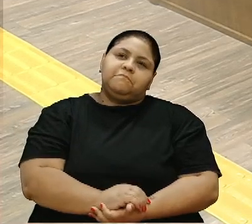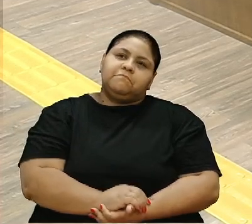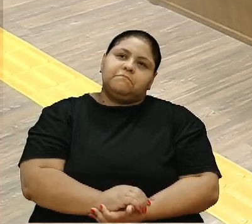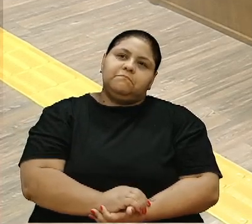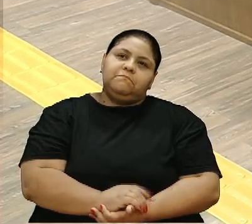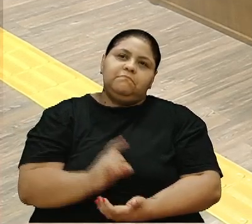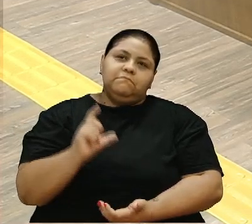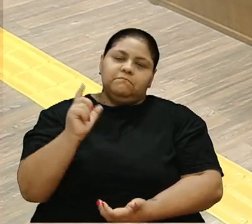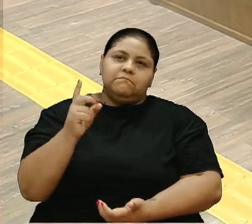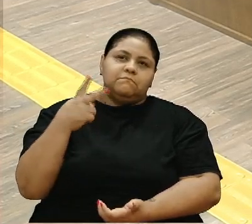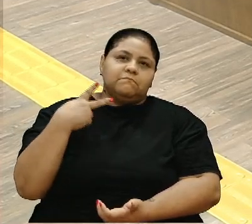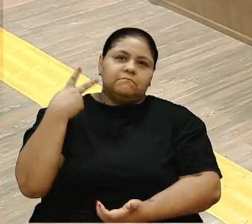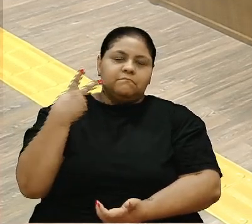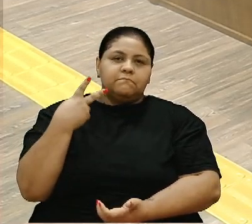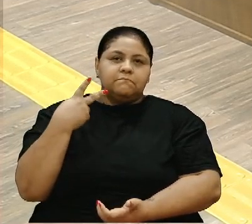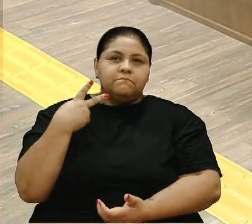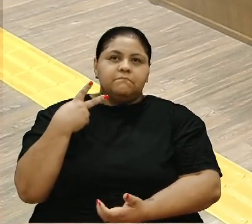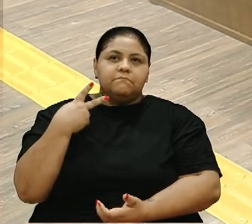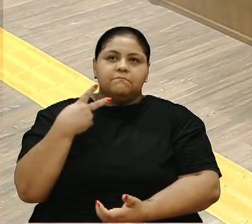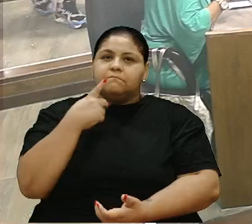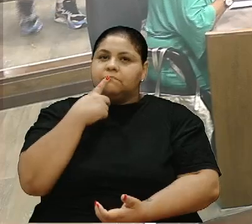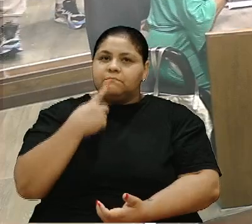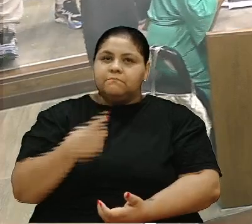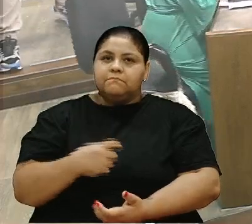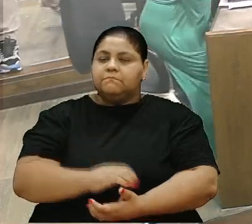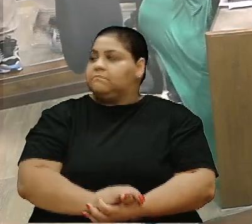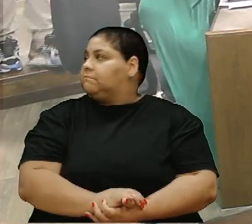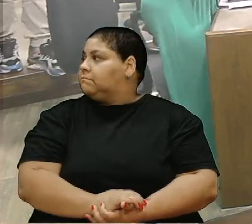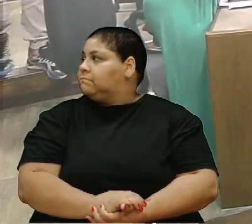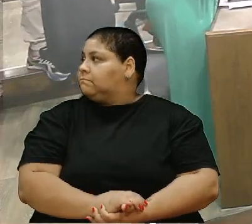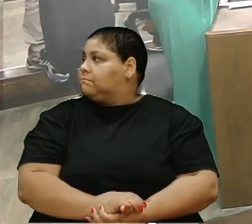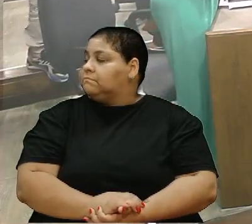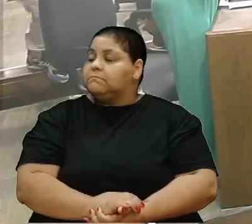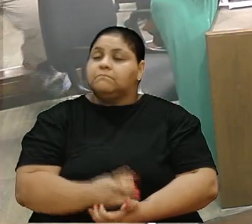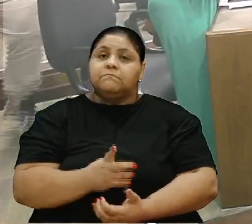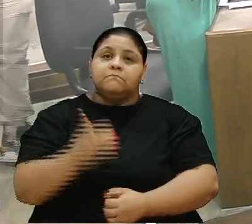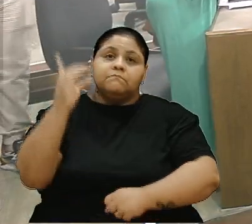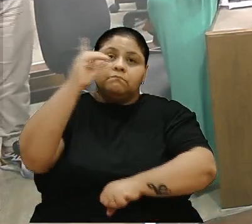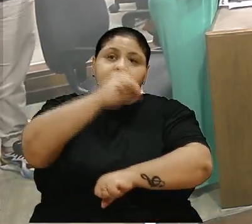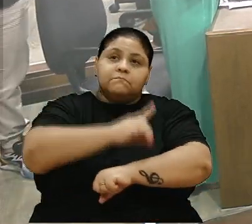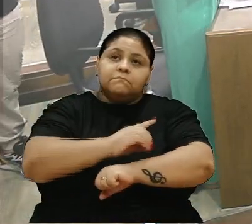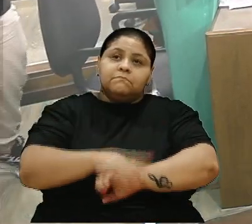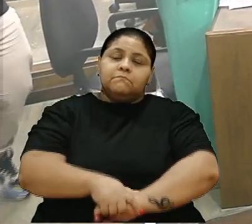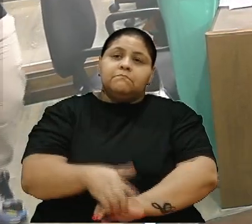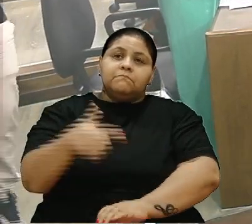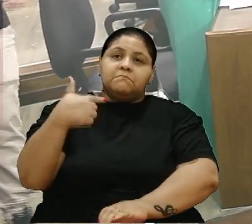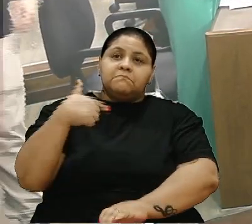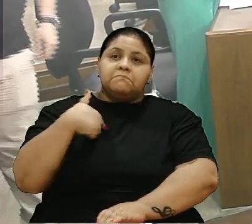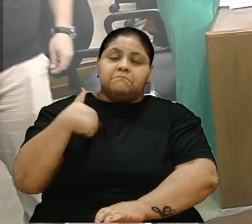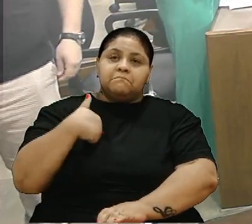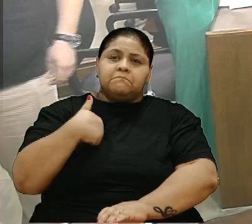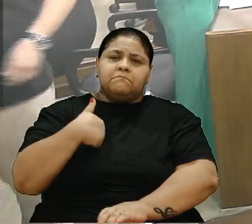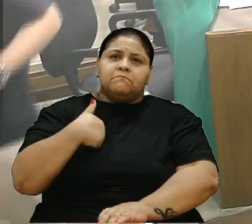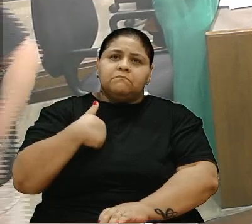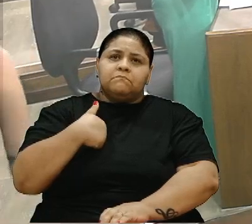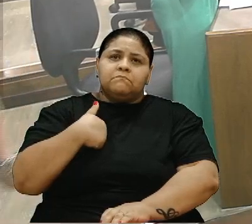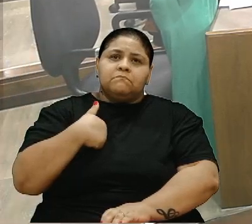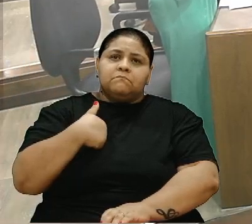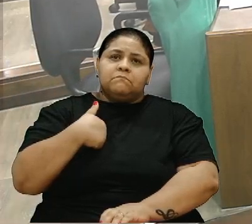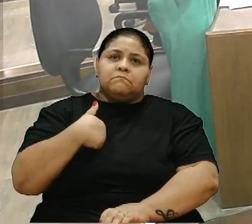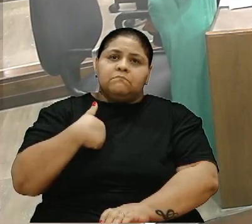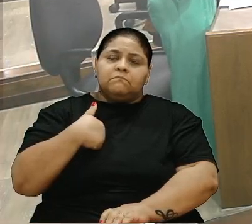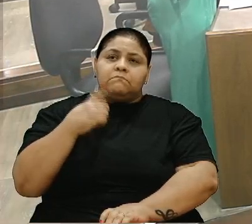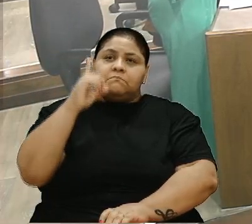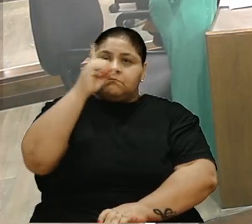Com a palavra, a vereadora Rose Frigeiro. Bom dia. Eu quero... nesse